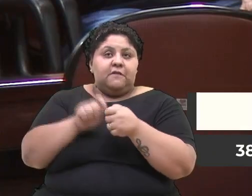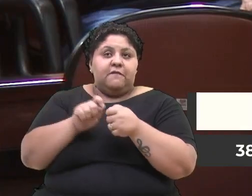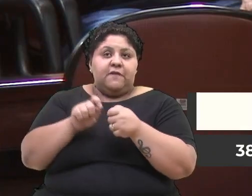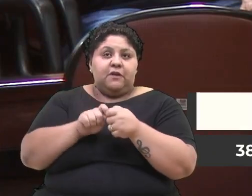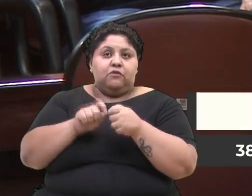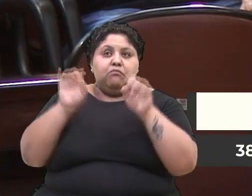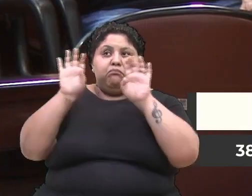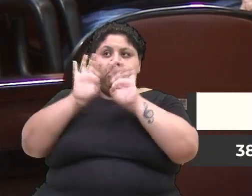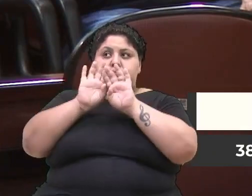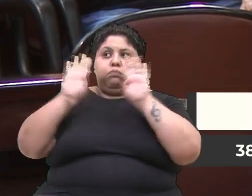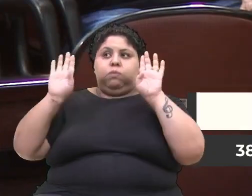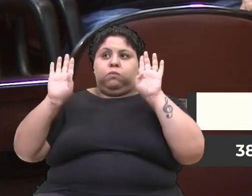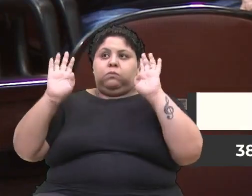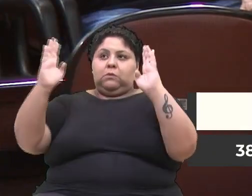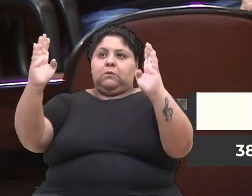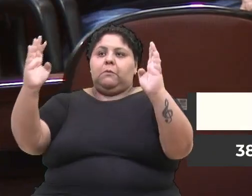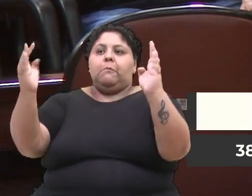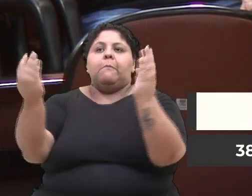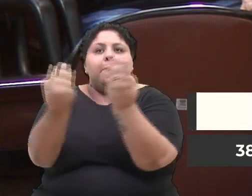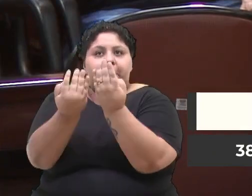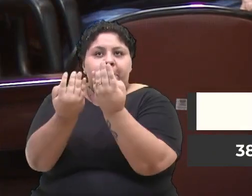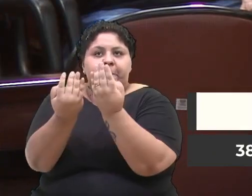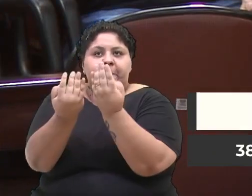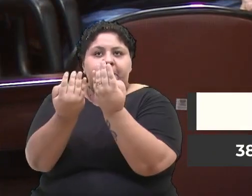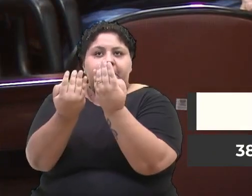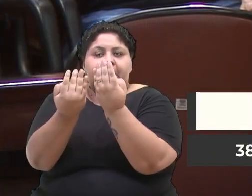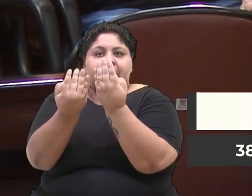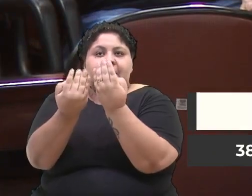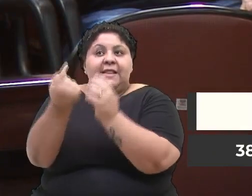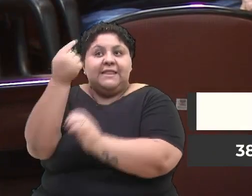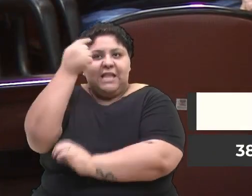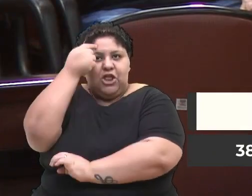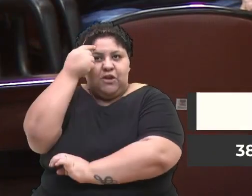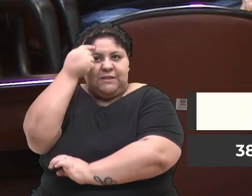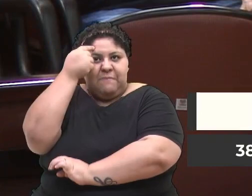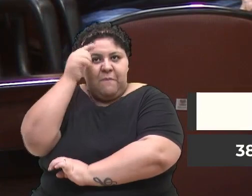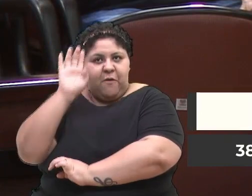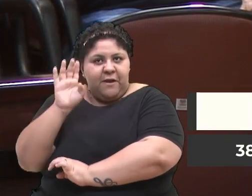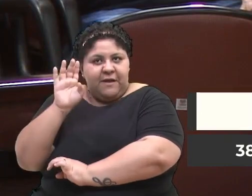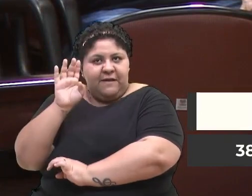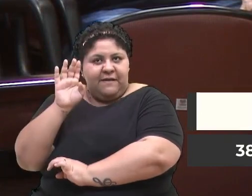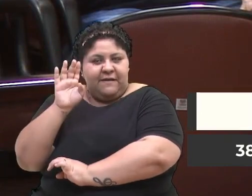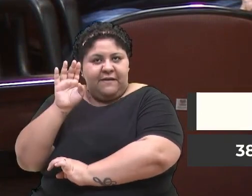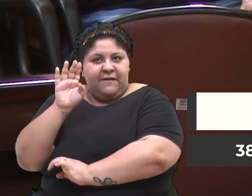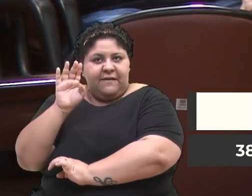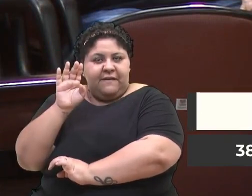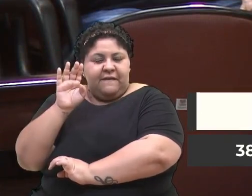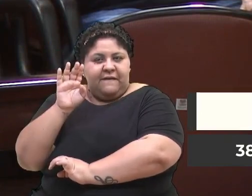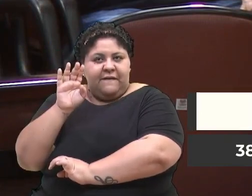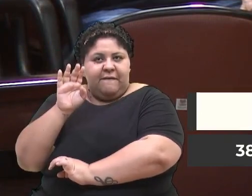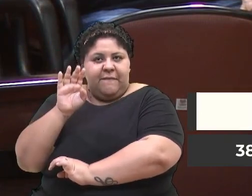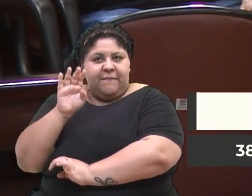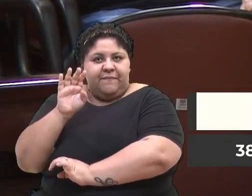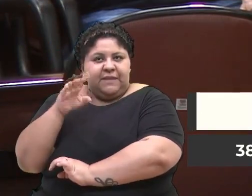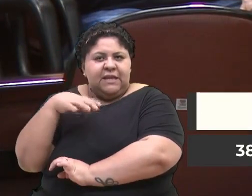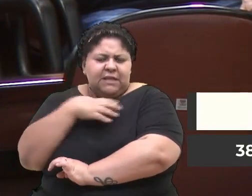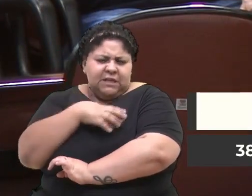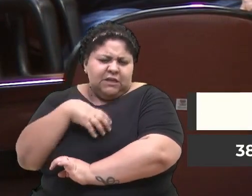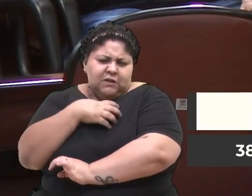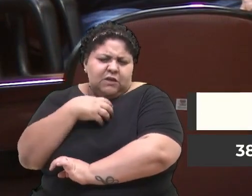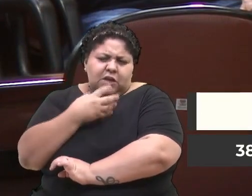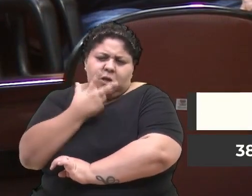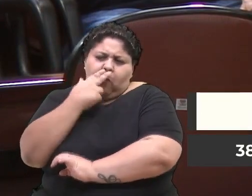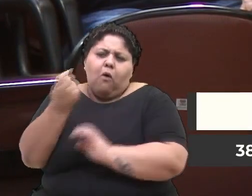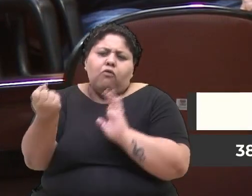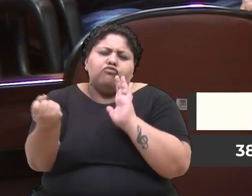paredes, mas que, na nossa memória, ela traz, de forma simbólica,